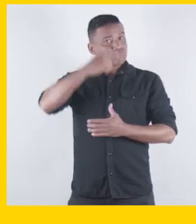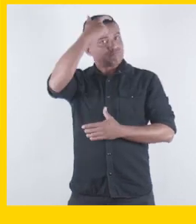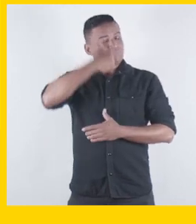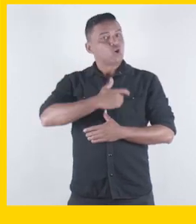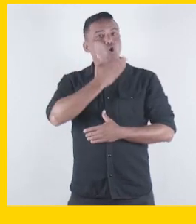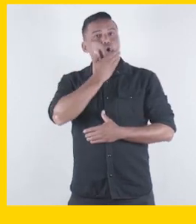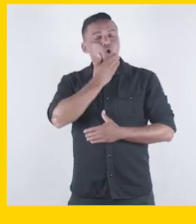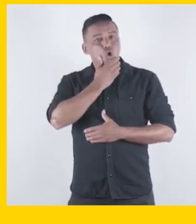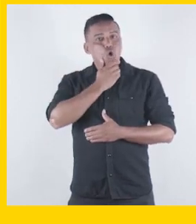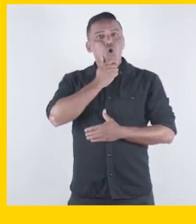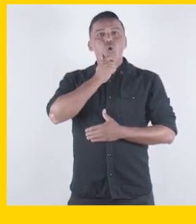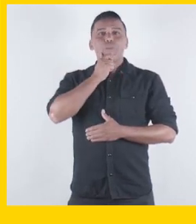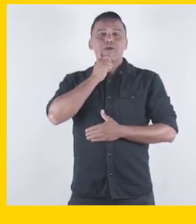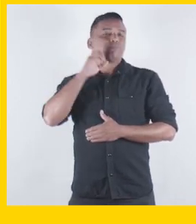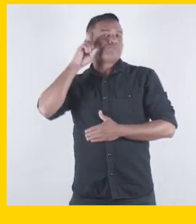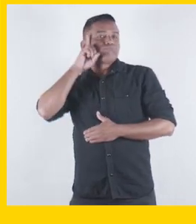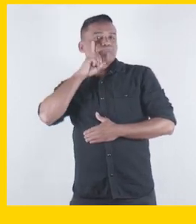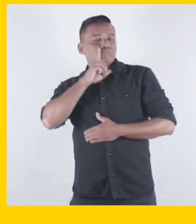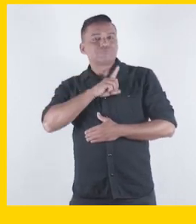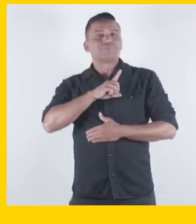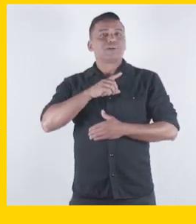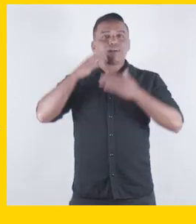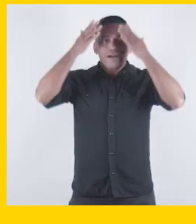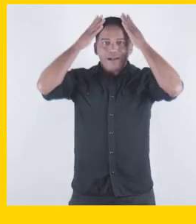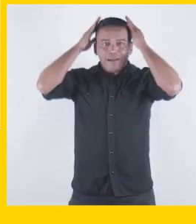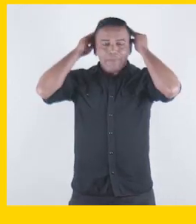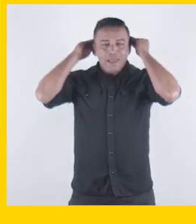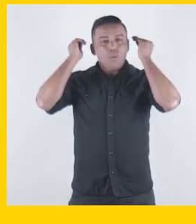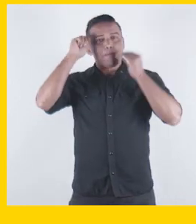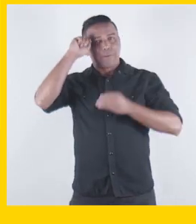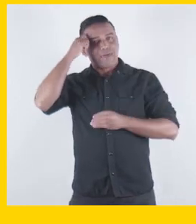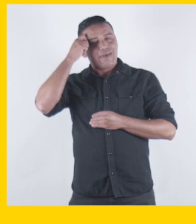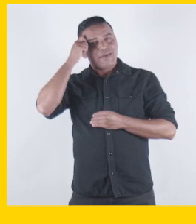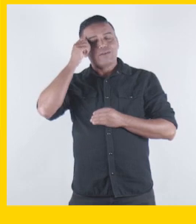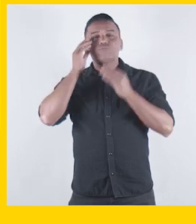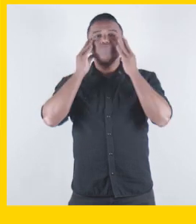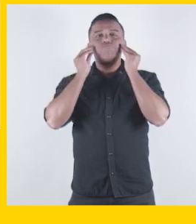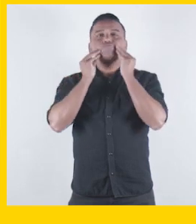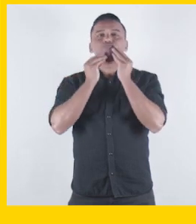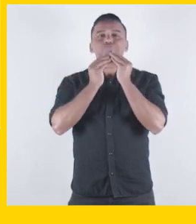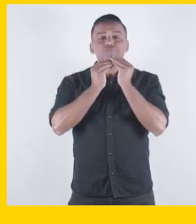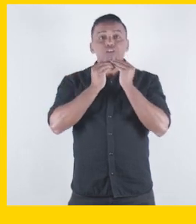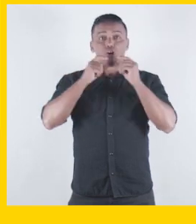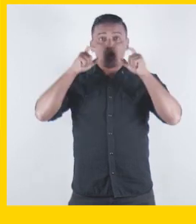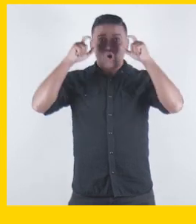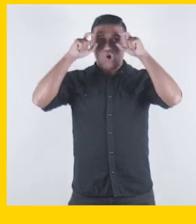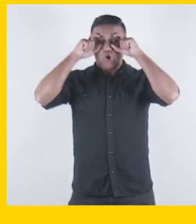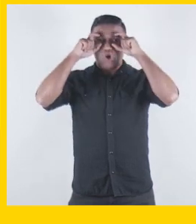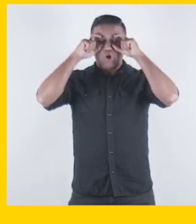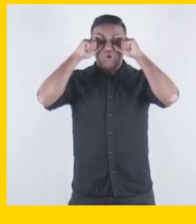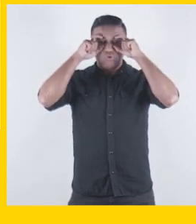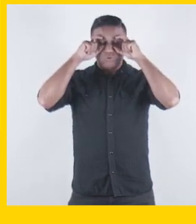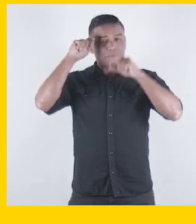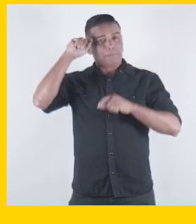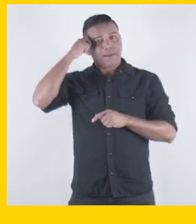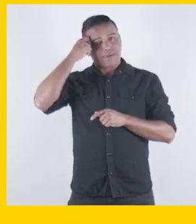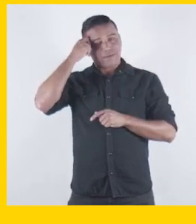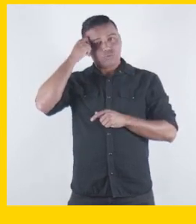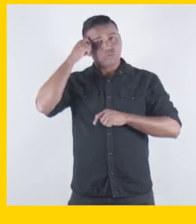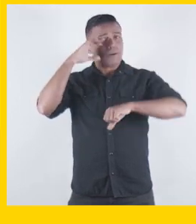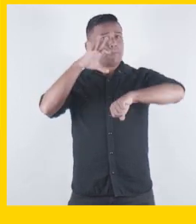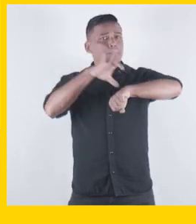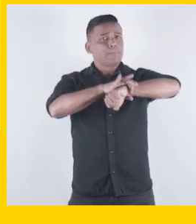cabelos pretos, uma barba rala, óculos pretos. Estou vestindo uma blusa de